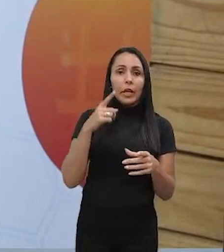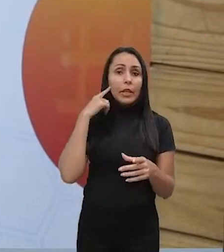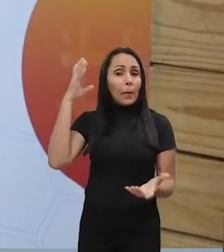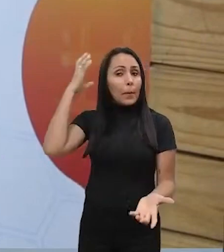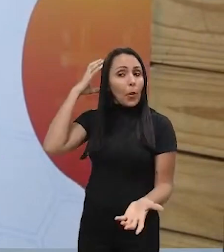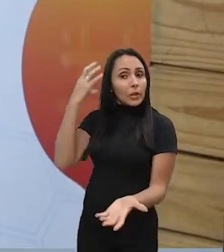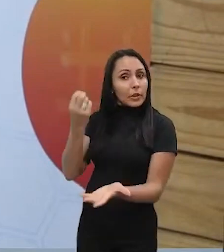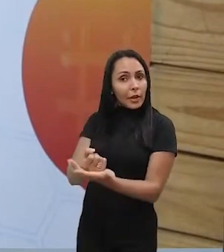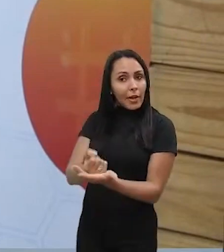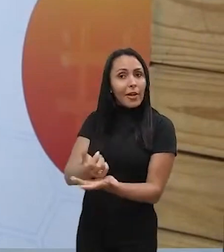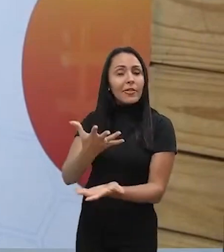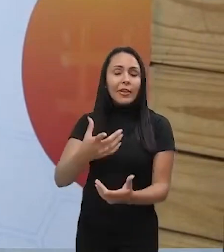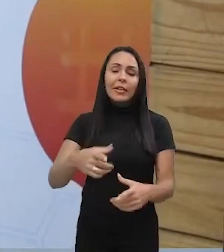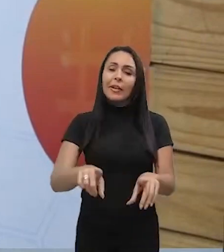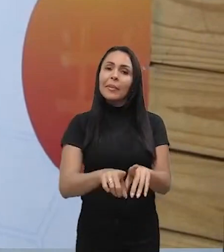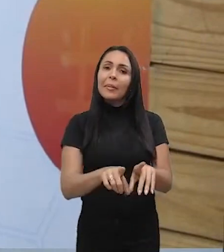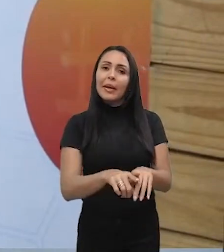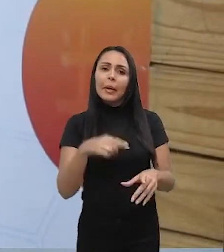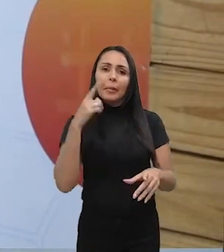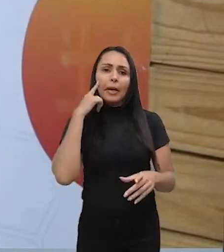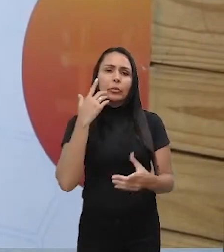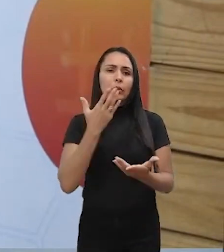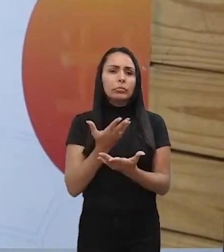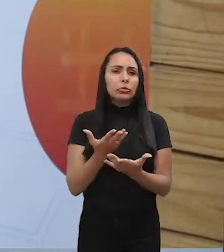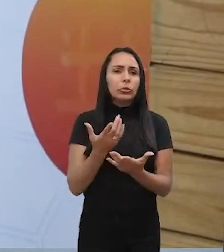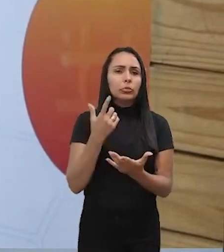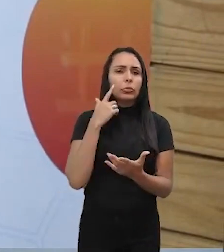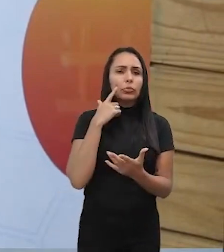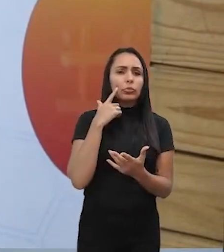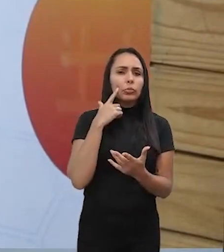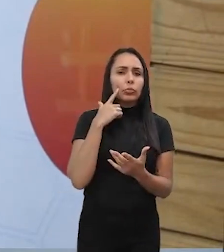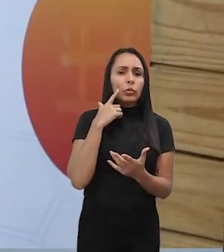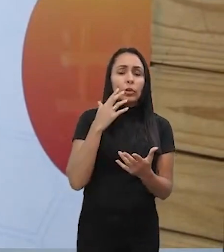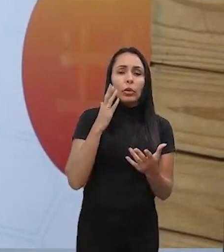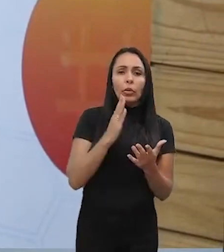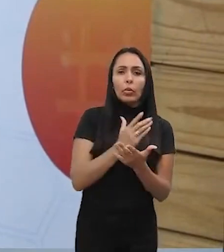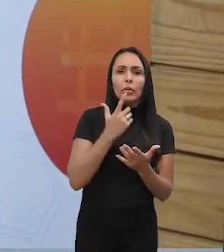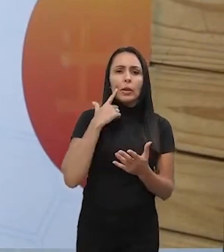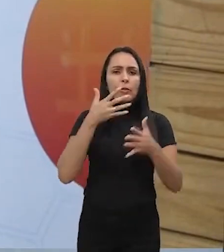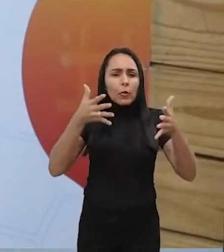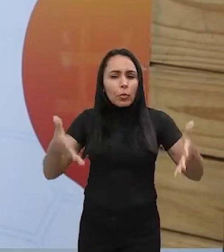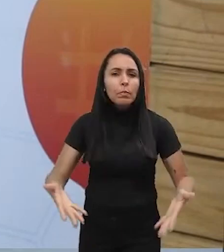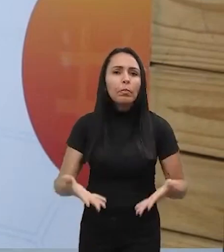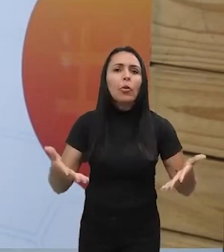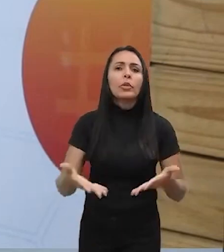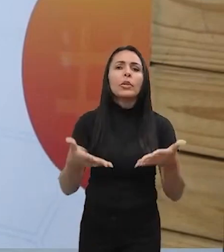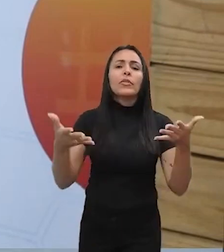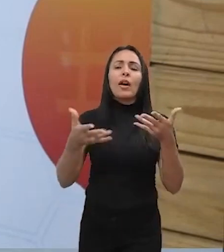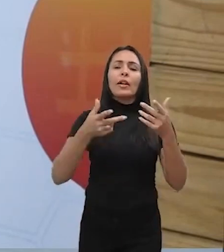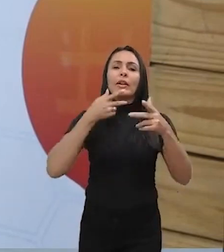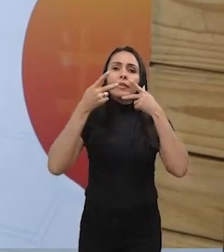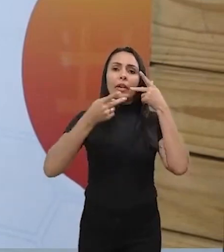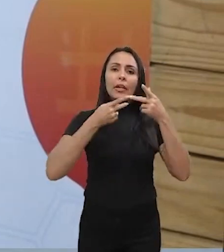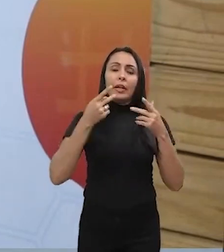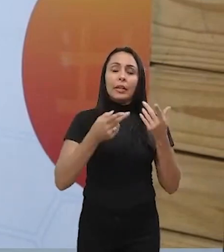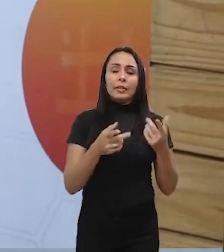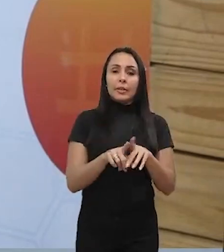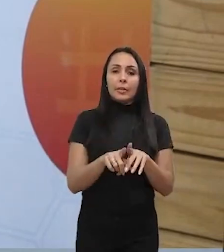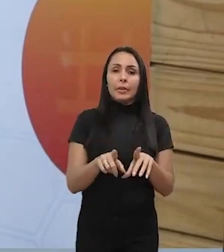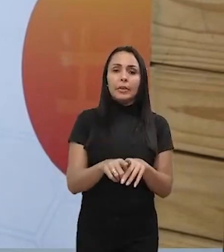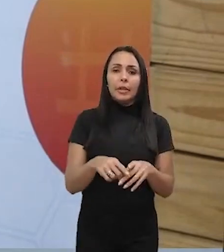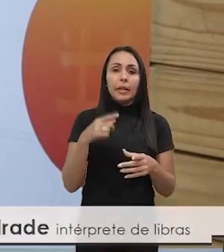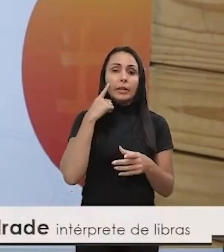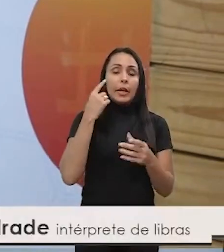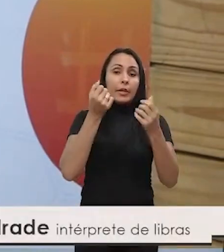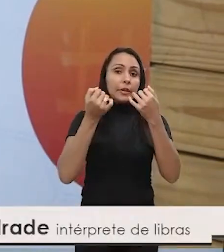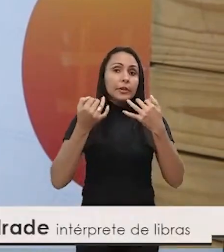no podcast. Mas uma das coisas que me deixou muito instigado em falar mais sobre isso é que ele